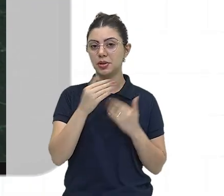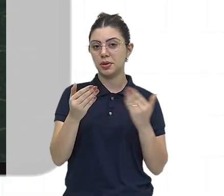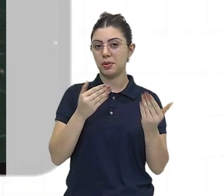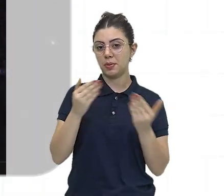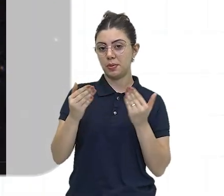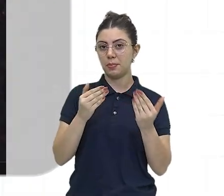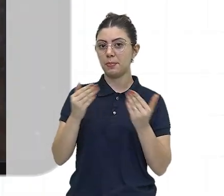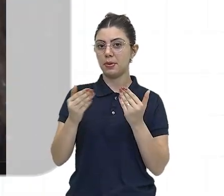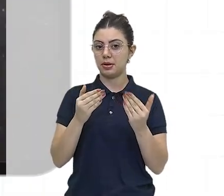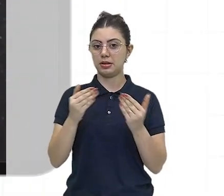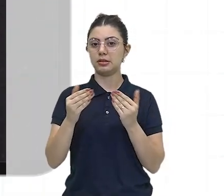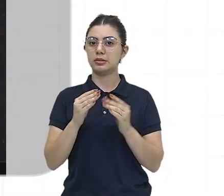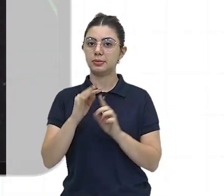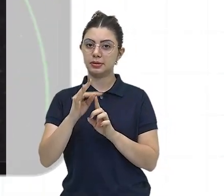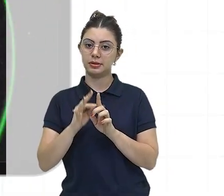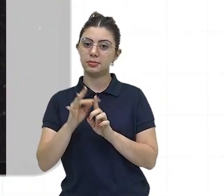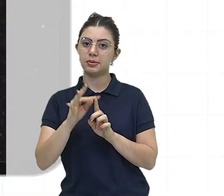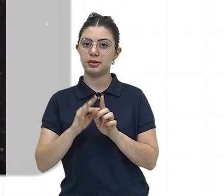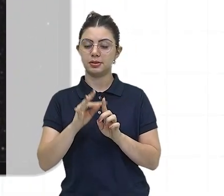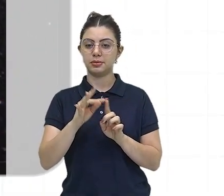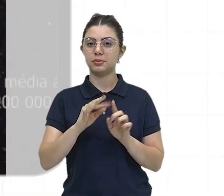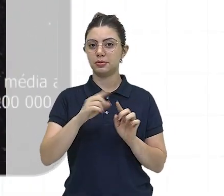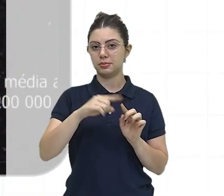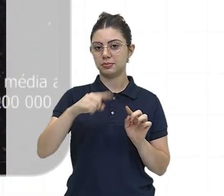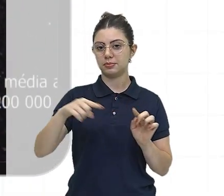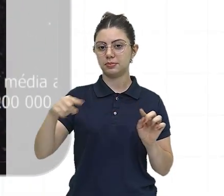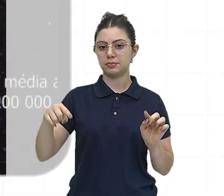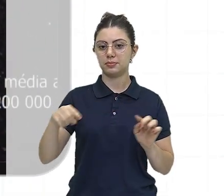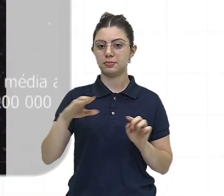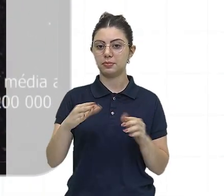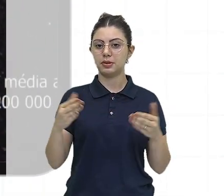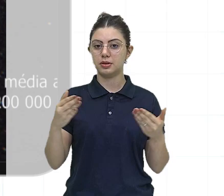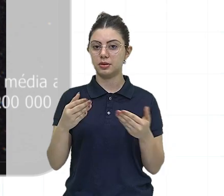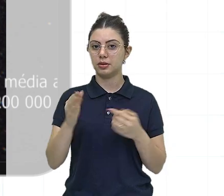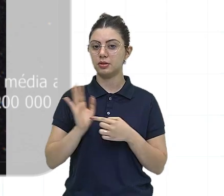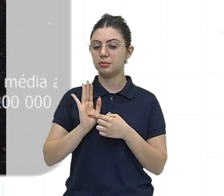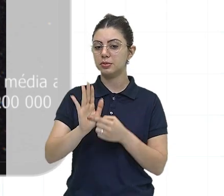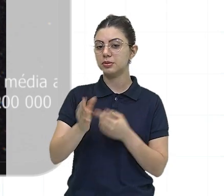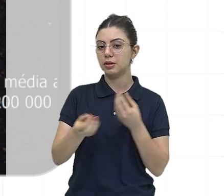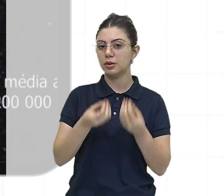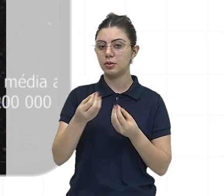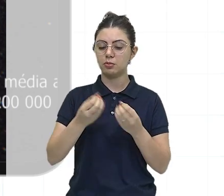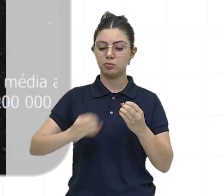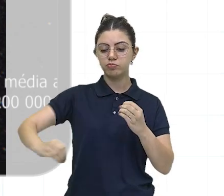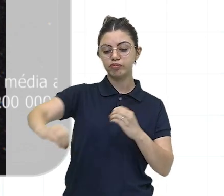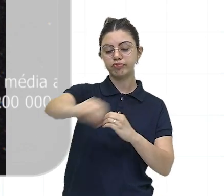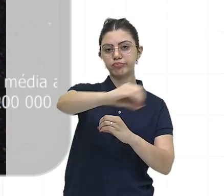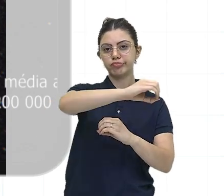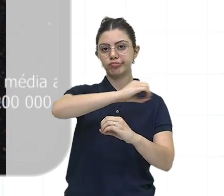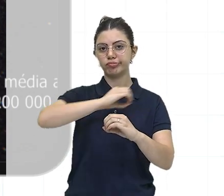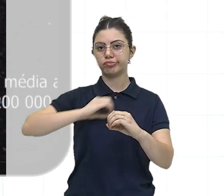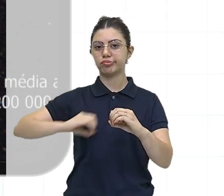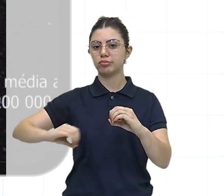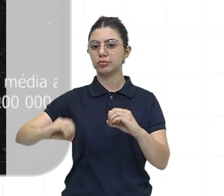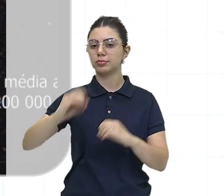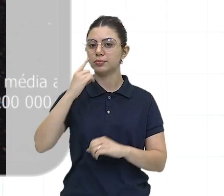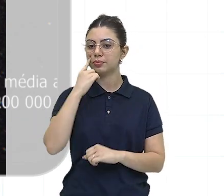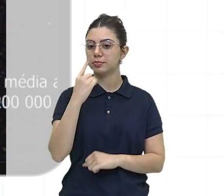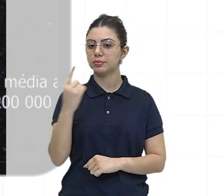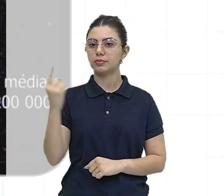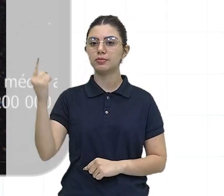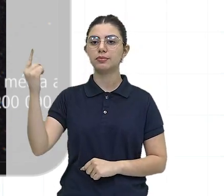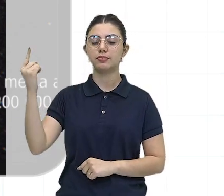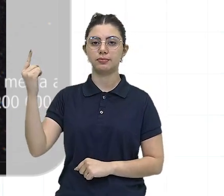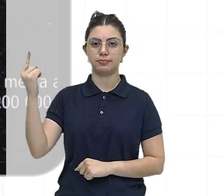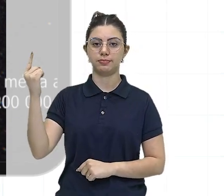temperatura média. E aqui eu tenho para vocês a órbita que o planeta faz, né, ao redor do Sol. E tá